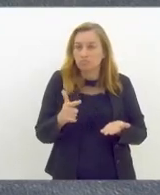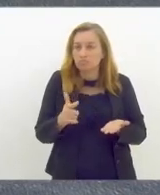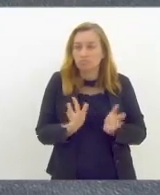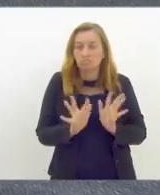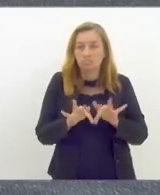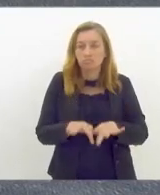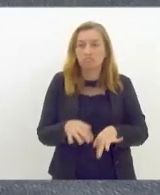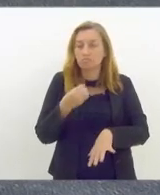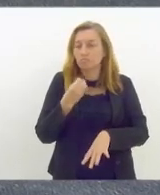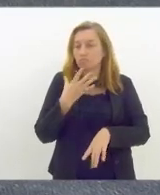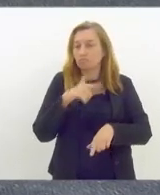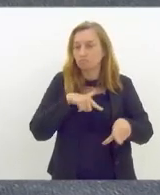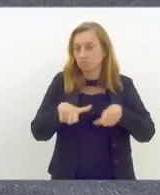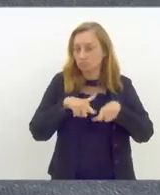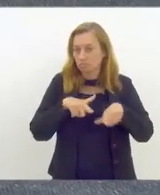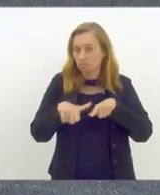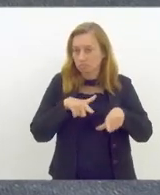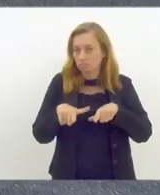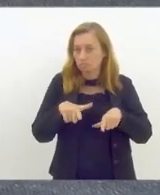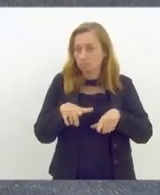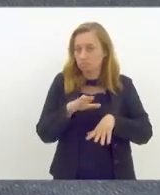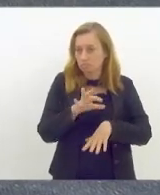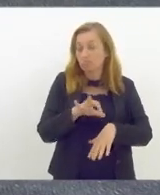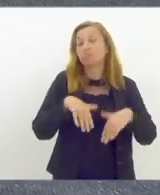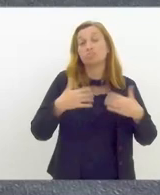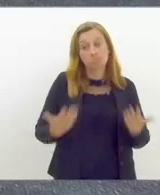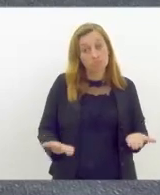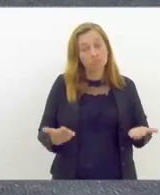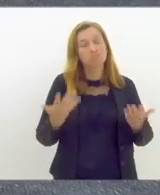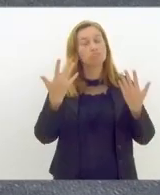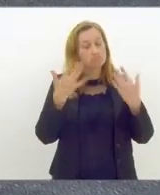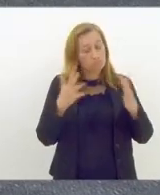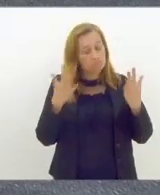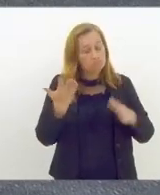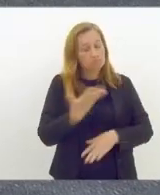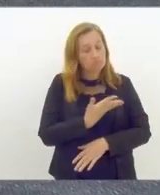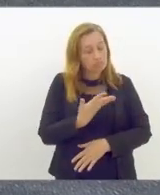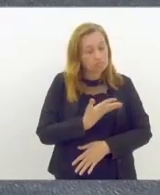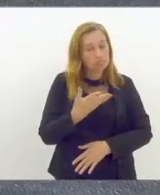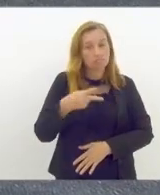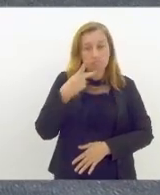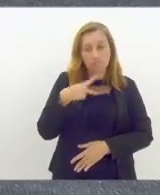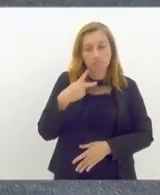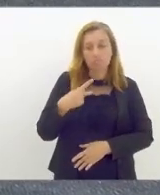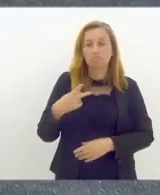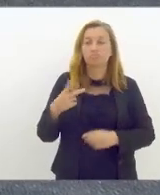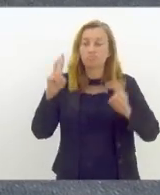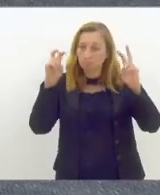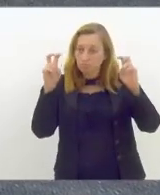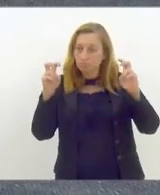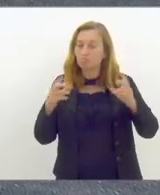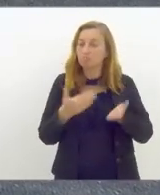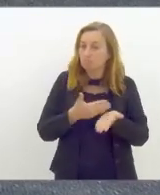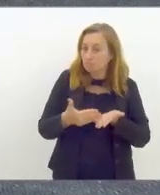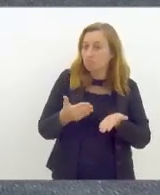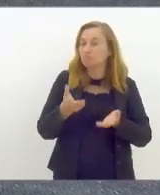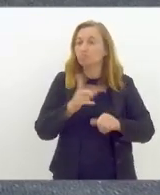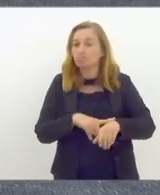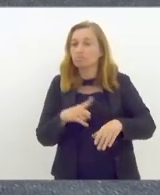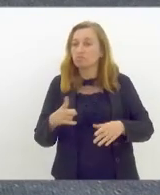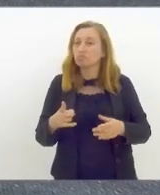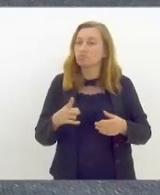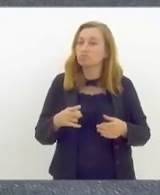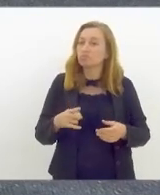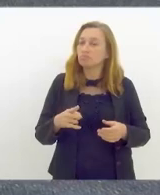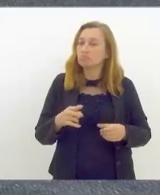2022, não vão concluir as despesas elementares. Então, saúdo Vossa Excelência por manter esse debate que eu fiz no expediente inicial e vamos virar